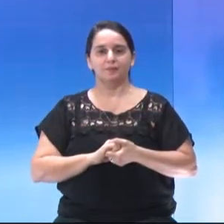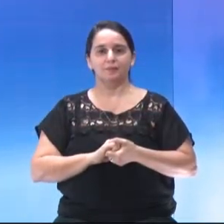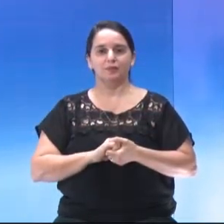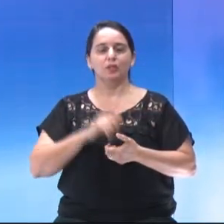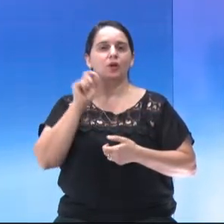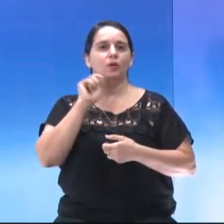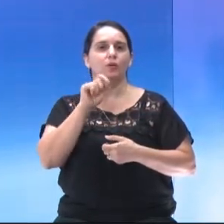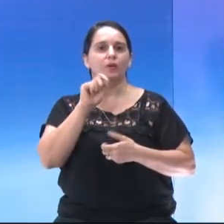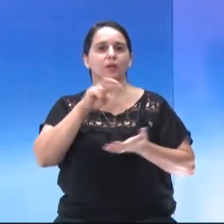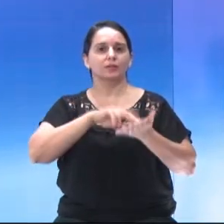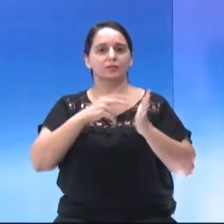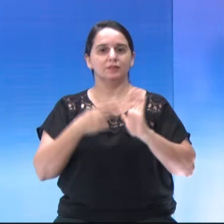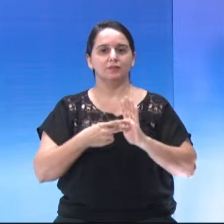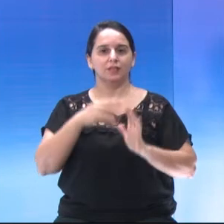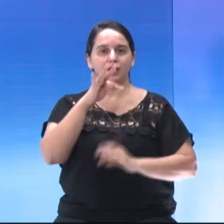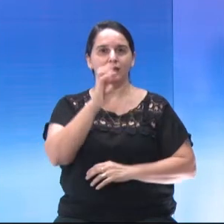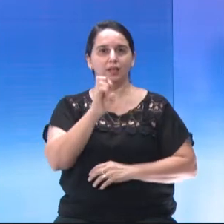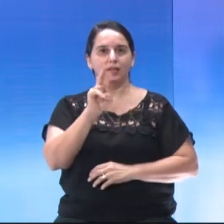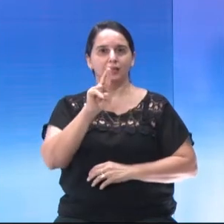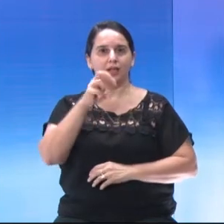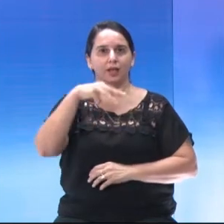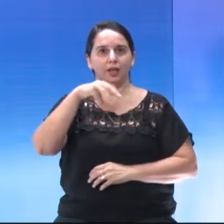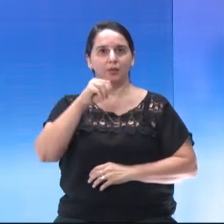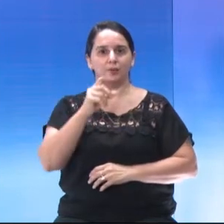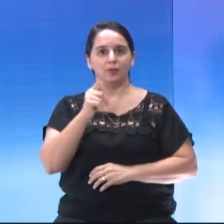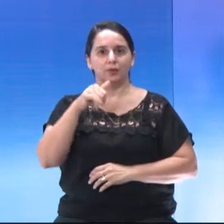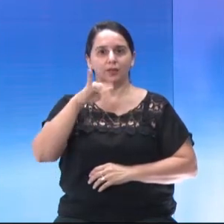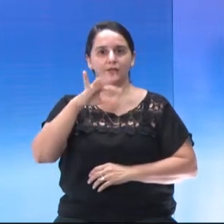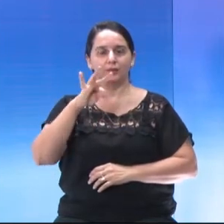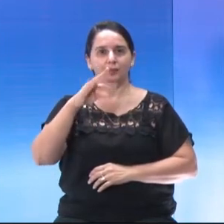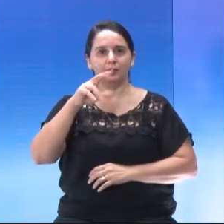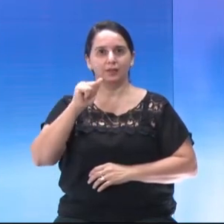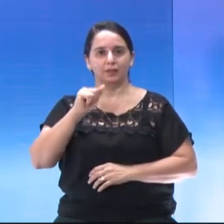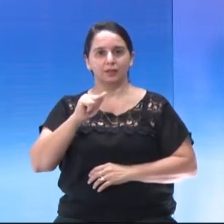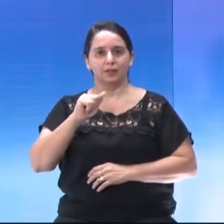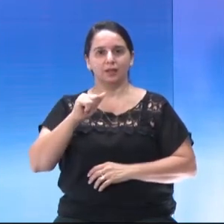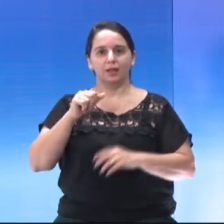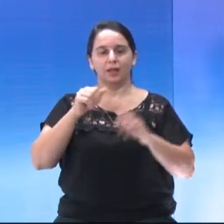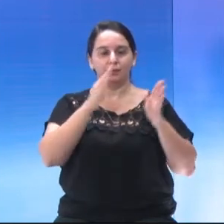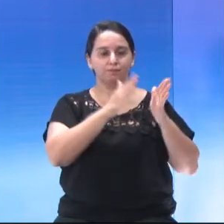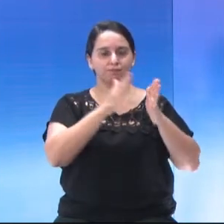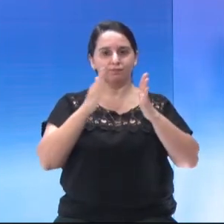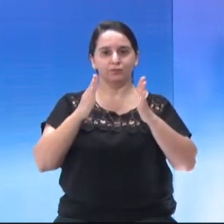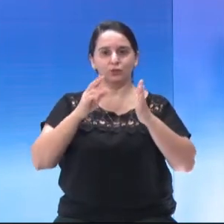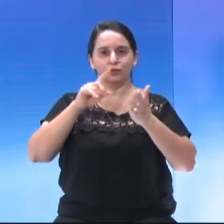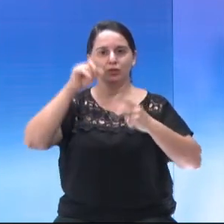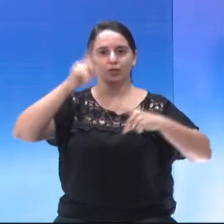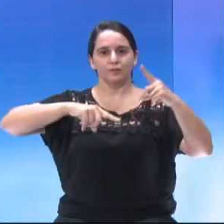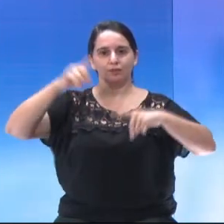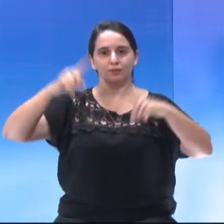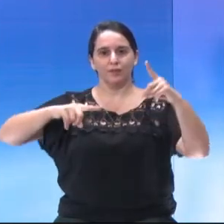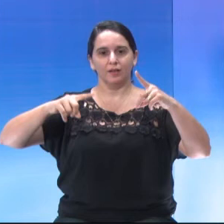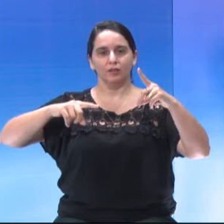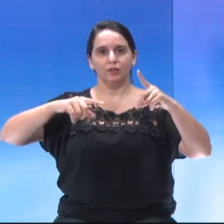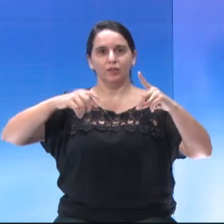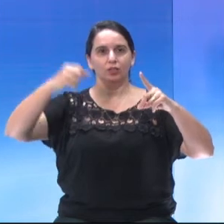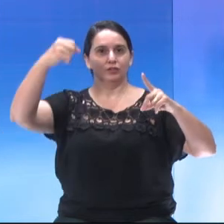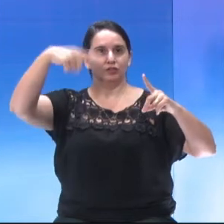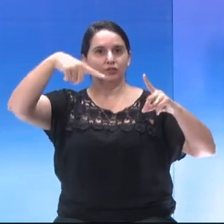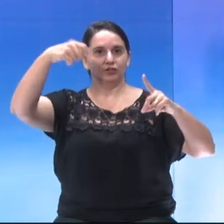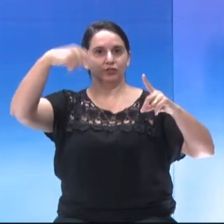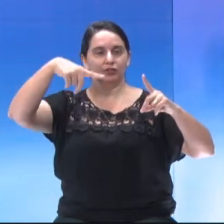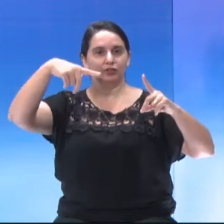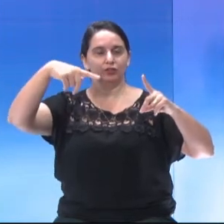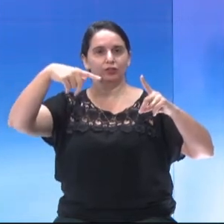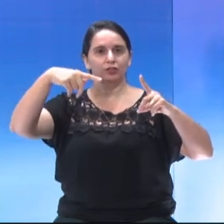Mas afinal, o que é termoquímica? A termoquímica é a parte da química que estuda as variações energéticas que acompanham